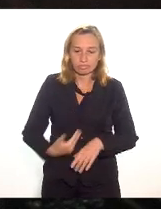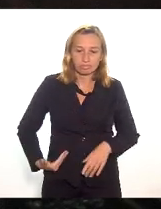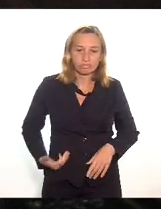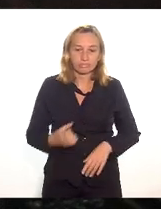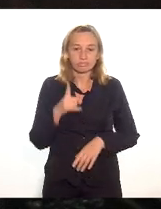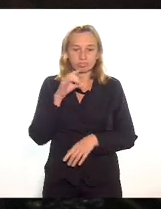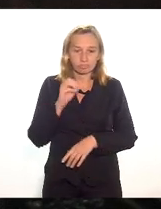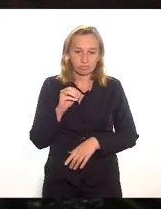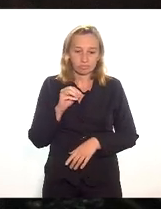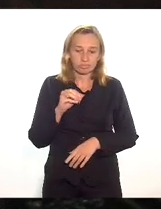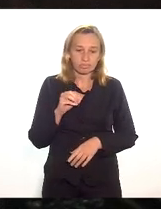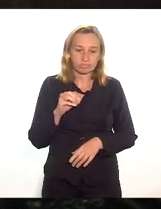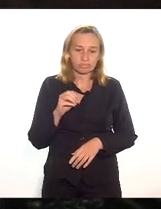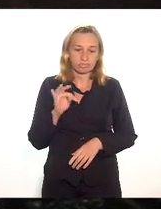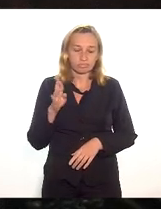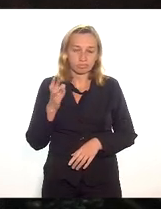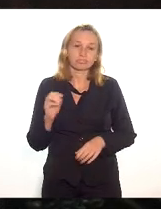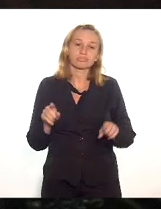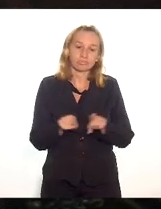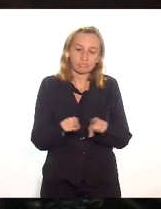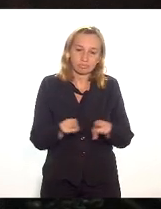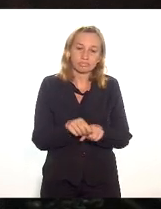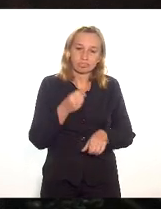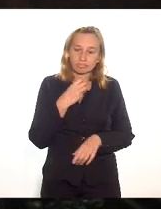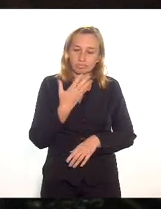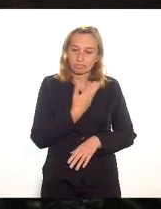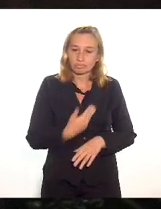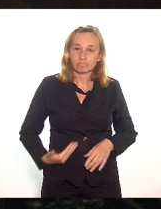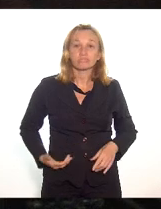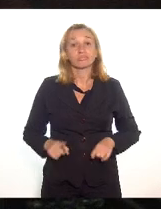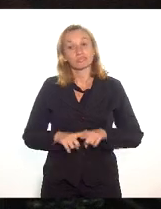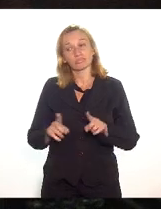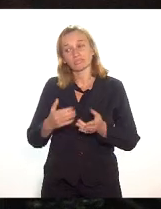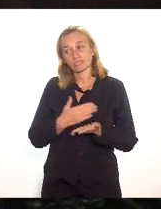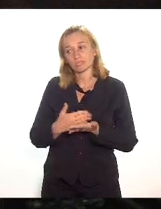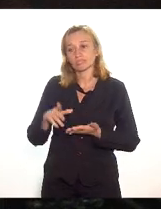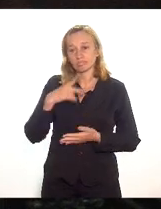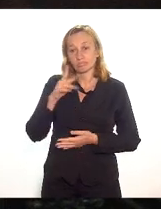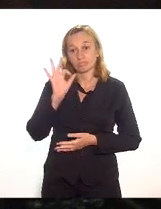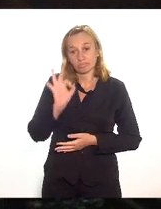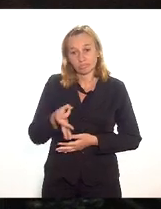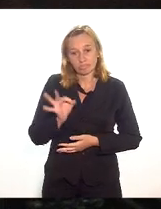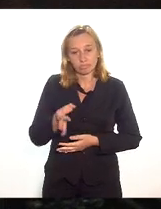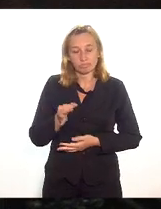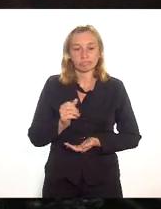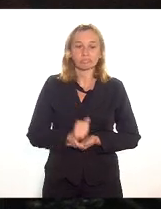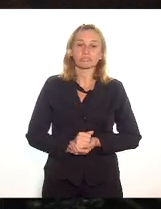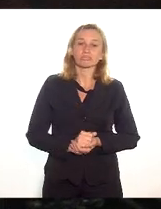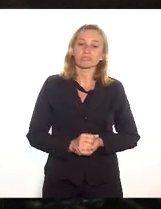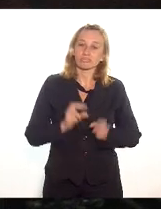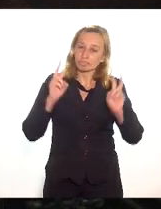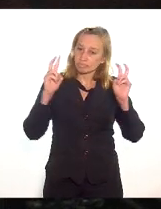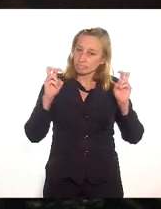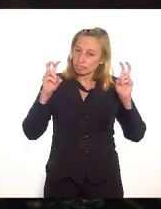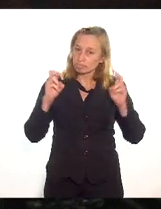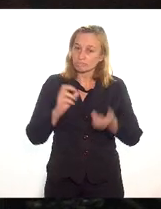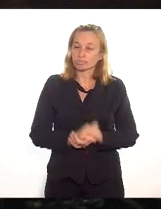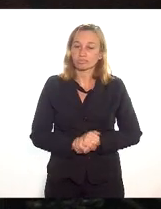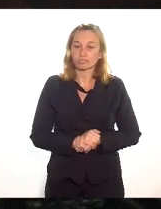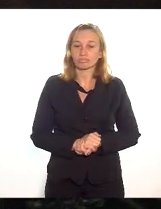Cláudio Castro também faz um bom governo. Mas eu, desde o início, deixei claro para ele que nesse quesito, que no quesito